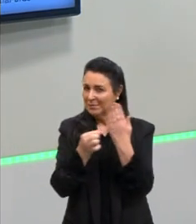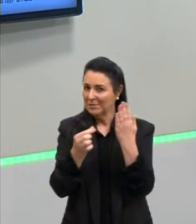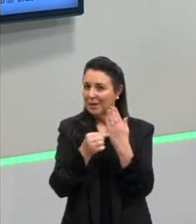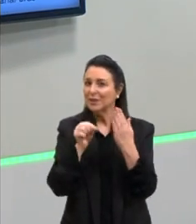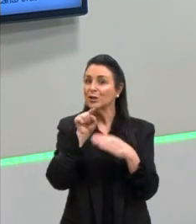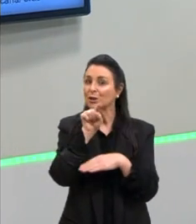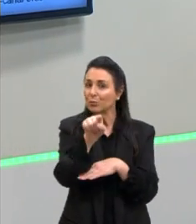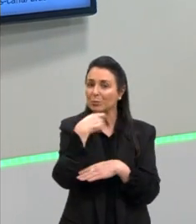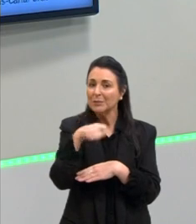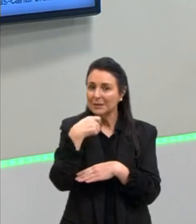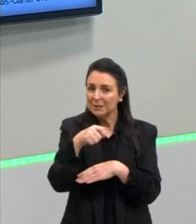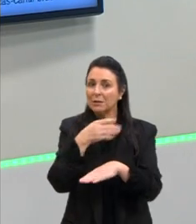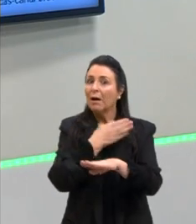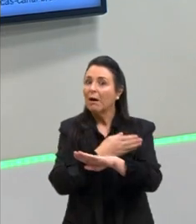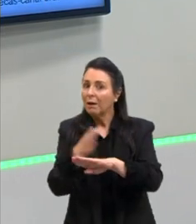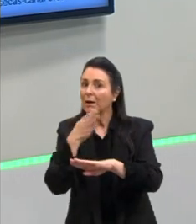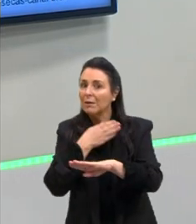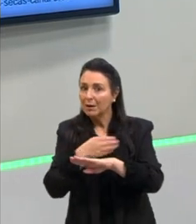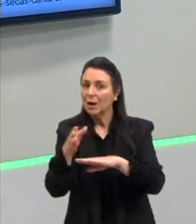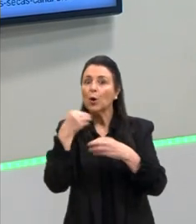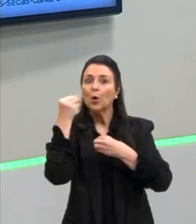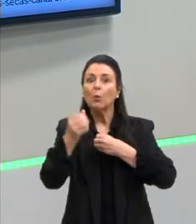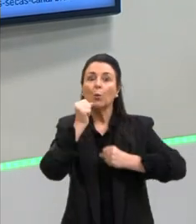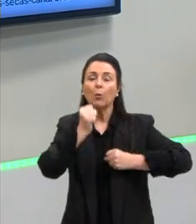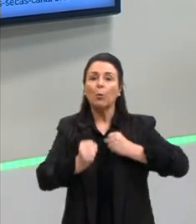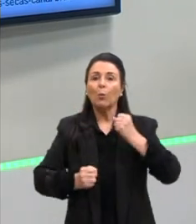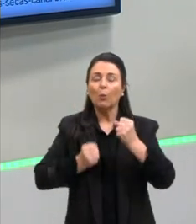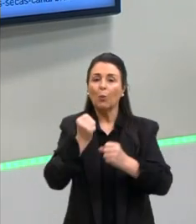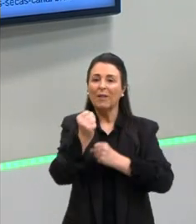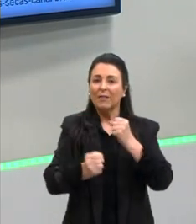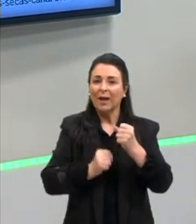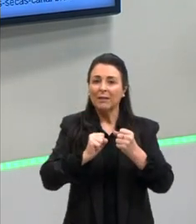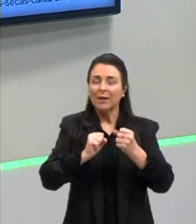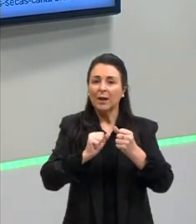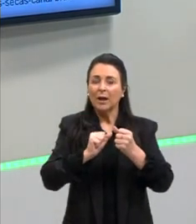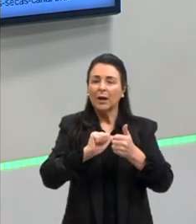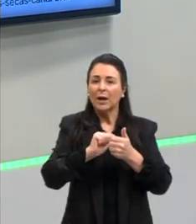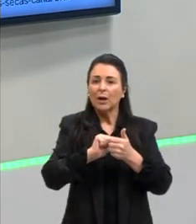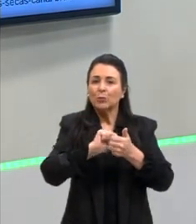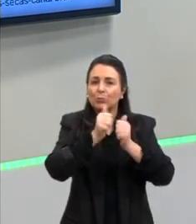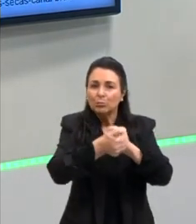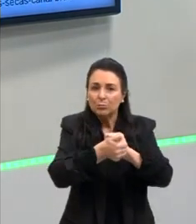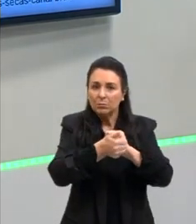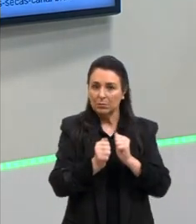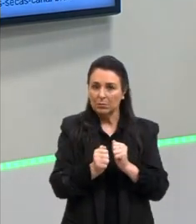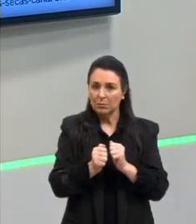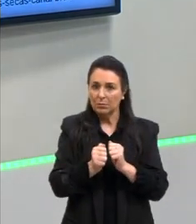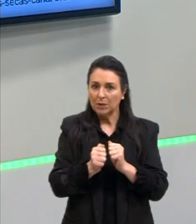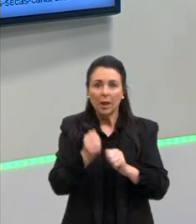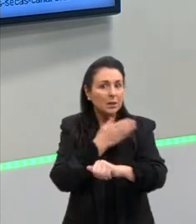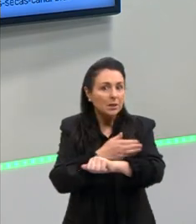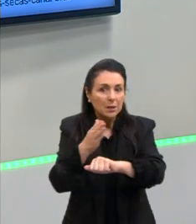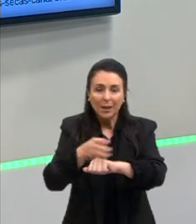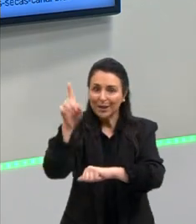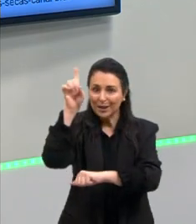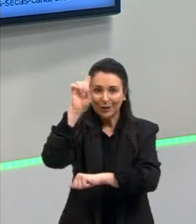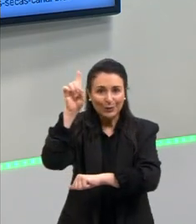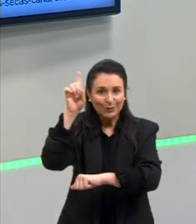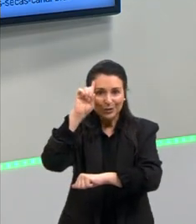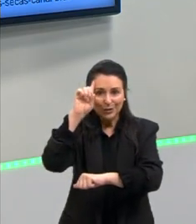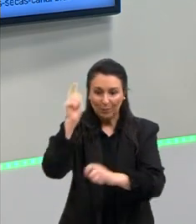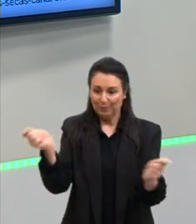a trabalhar como que é um atleta faz ele não treina todos os dias para competição e é uma coisa que ele